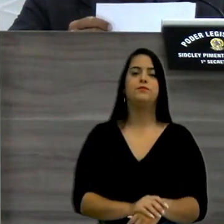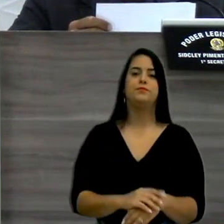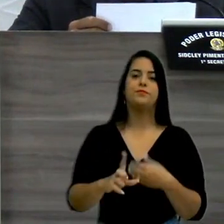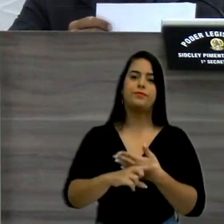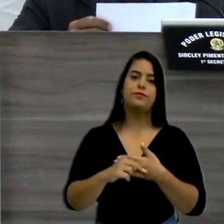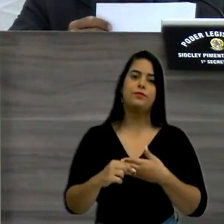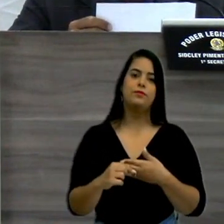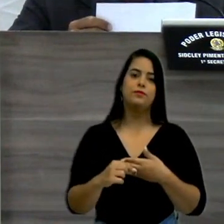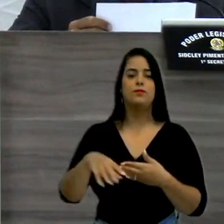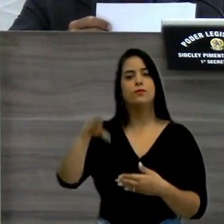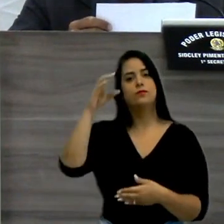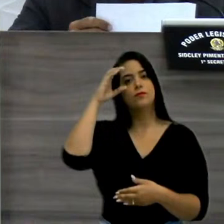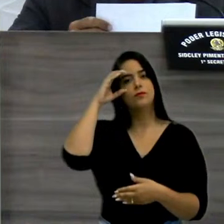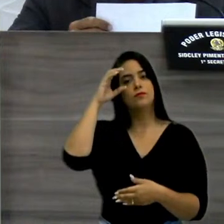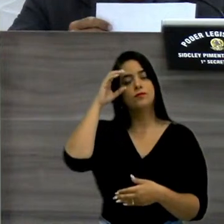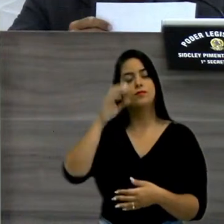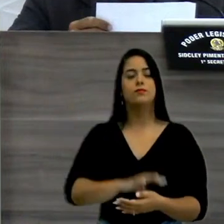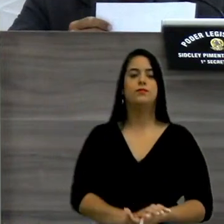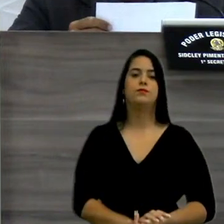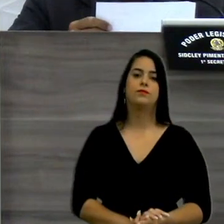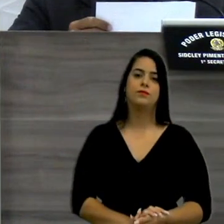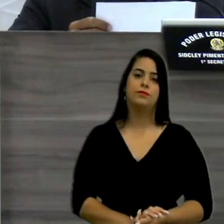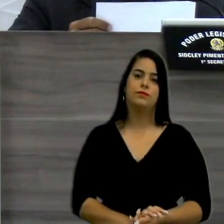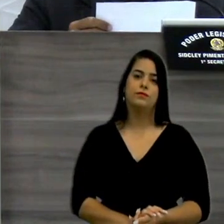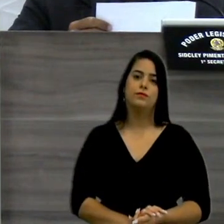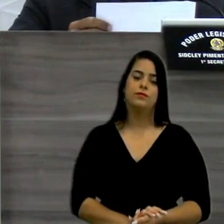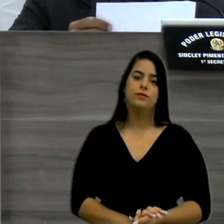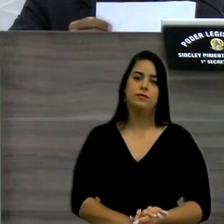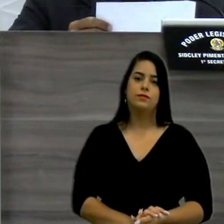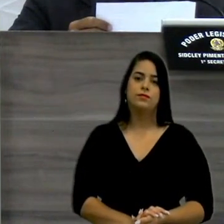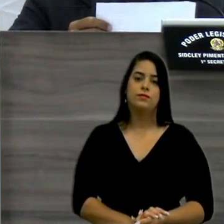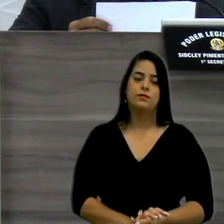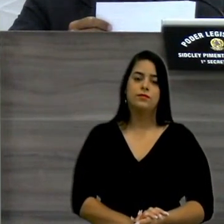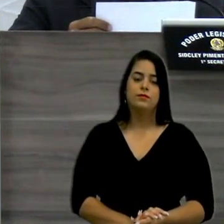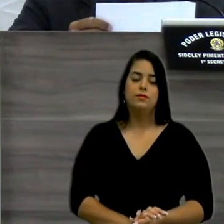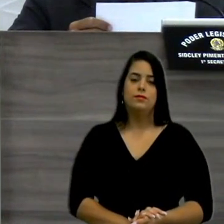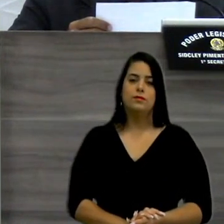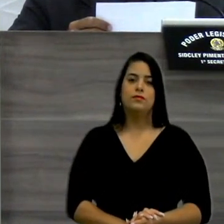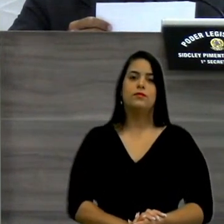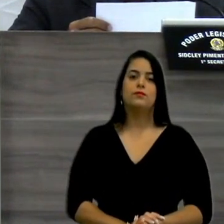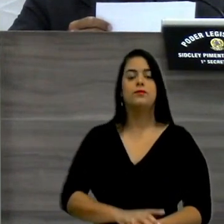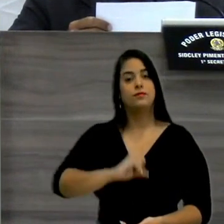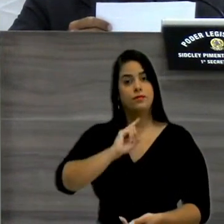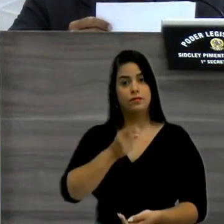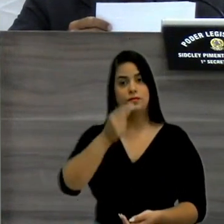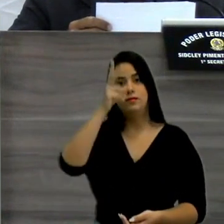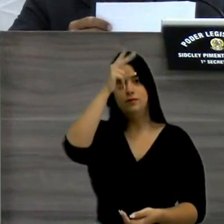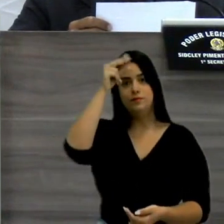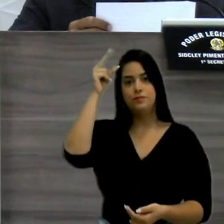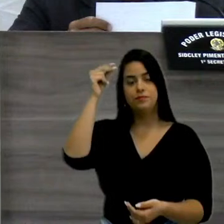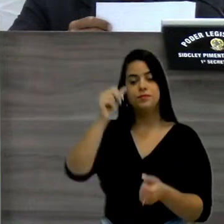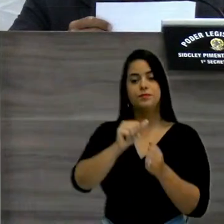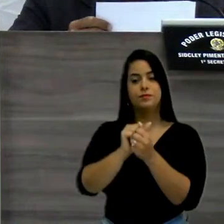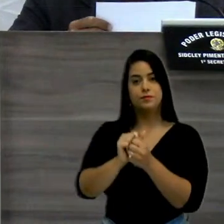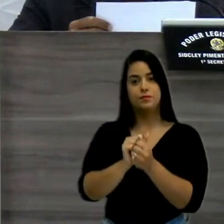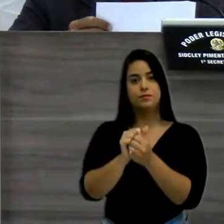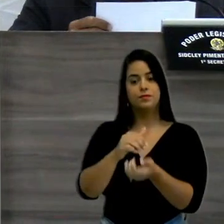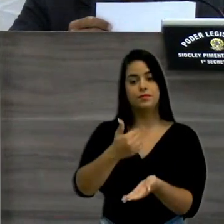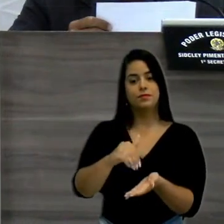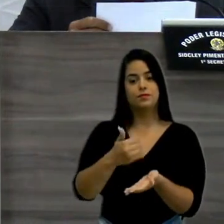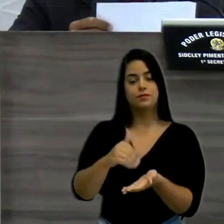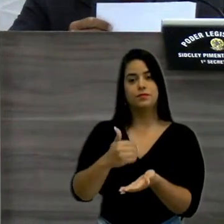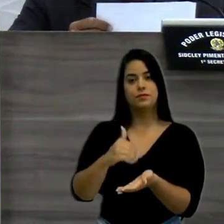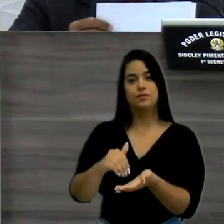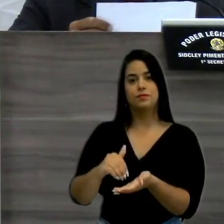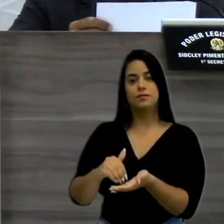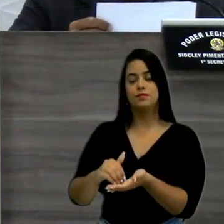da vereadora Cícera Alves de Pontes, Cícera da Rua Nova, que indica ao prefeito que, por meio da Secretaria Municipal de Desenvolvimento